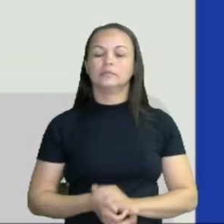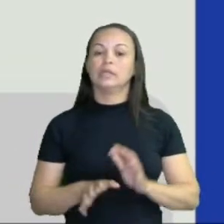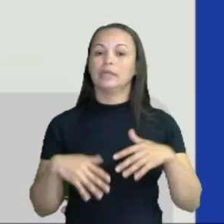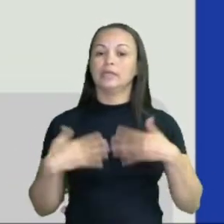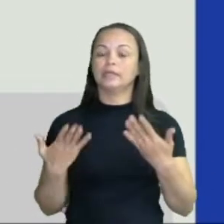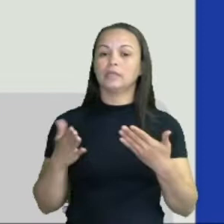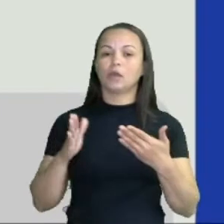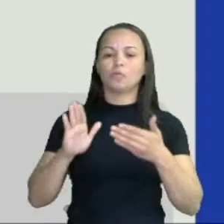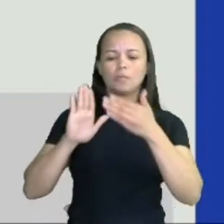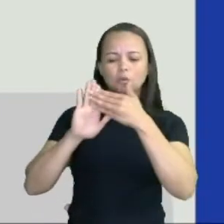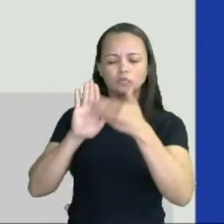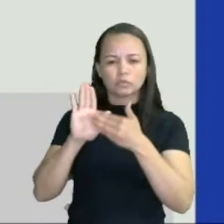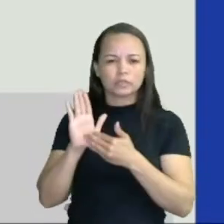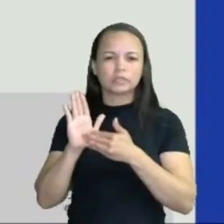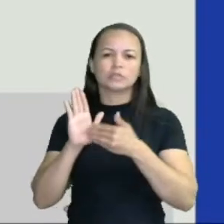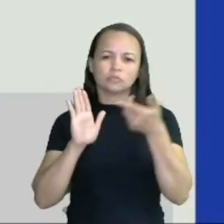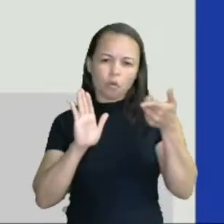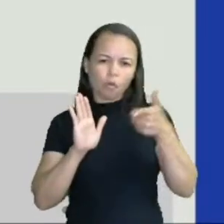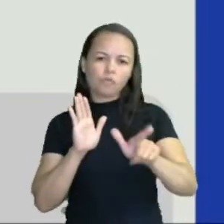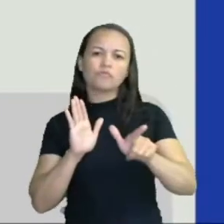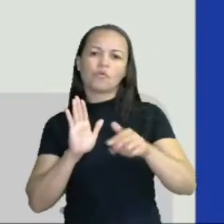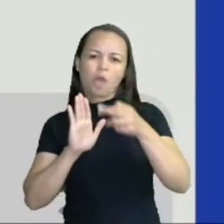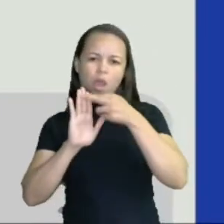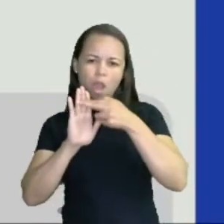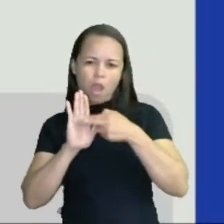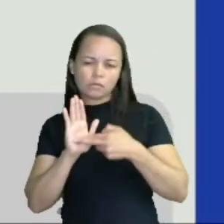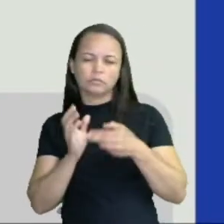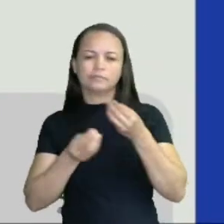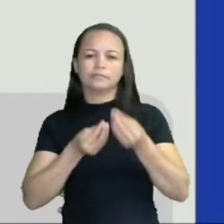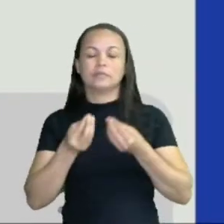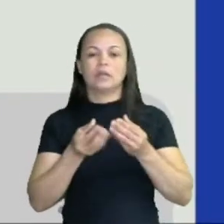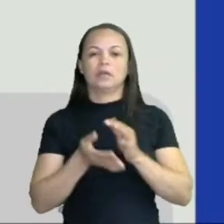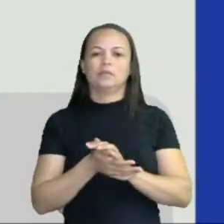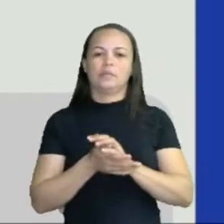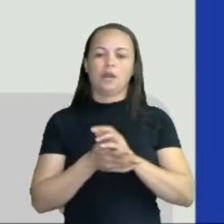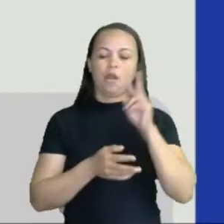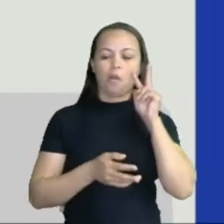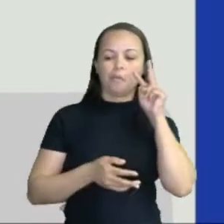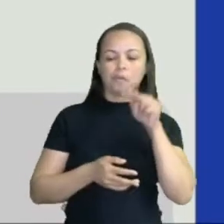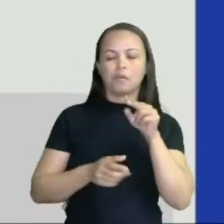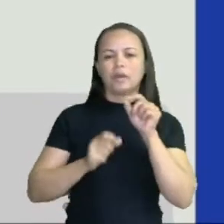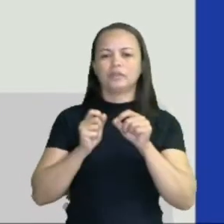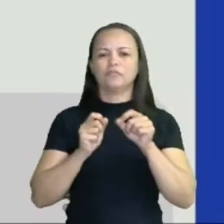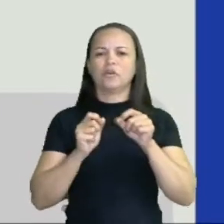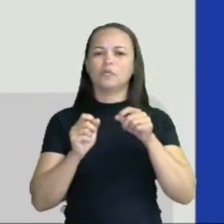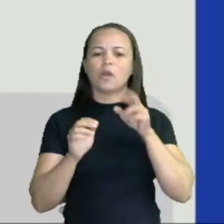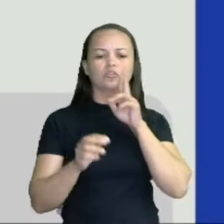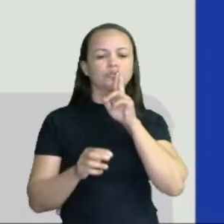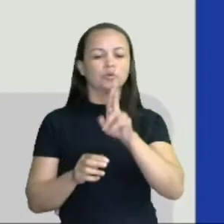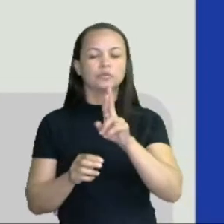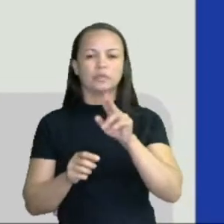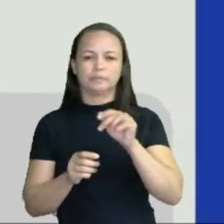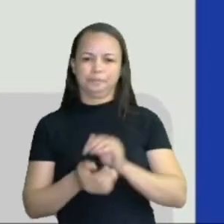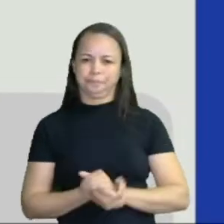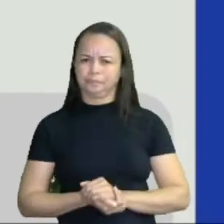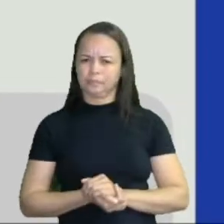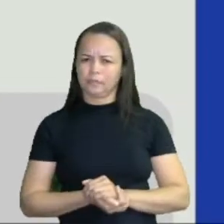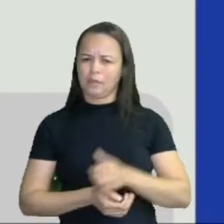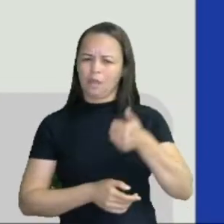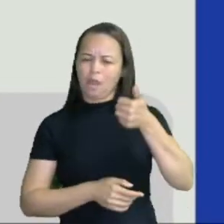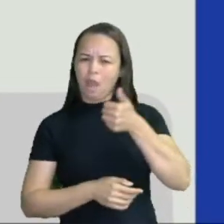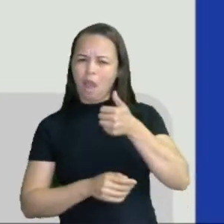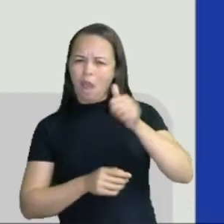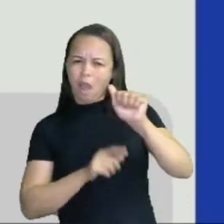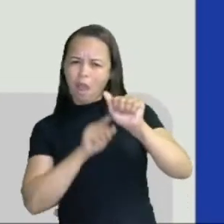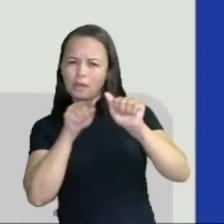Então, eu trouxe aqui novamente a receita para a gente dar uma olhadinha. E nós vamos responder algumas perguntinhas. Letra A. O que será